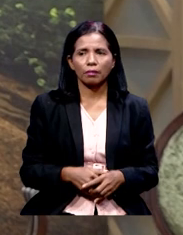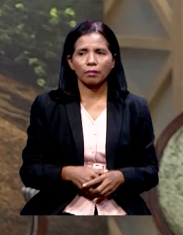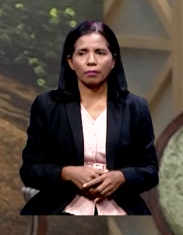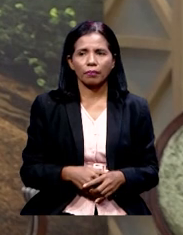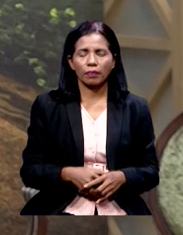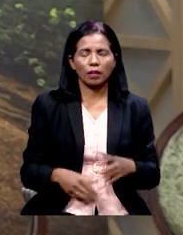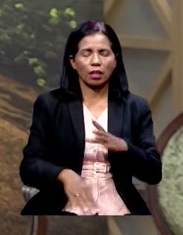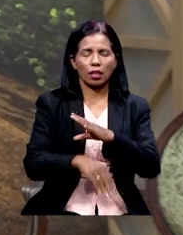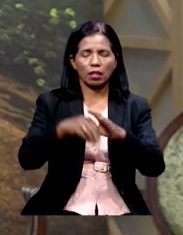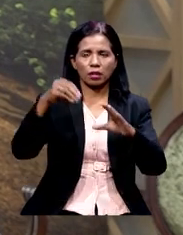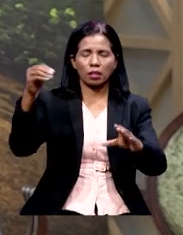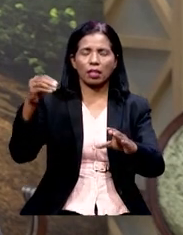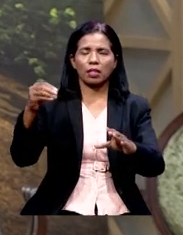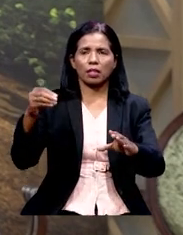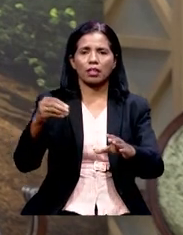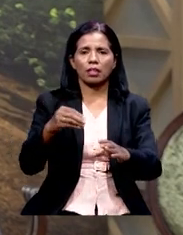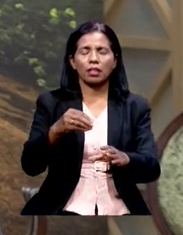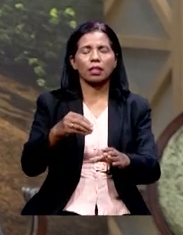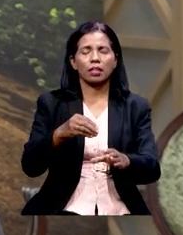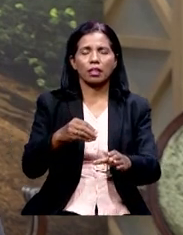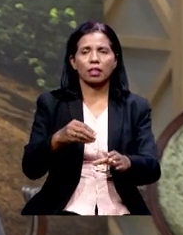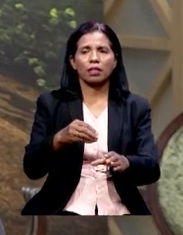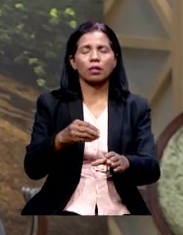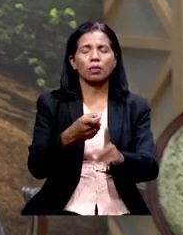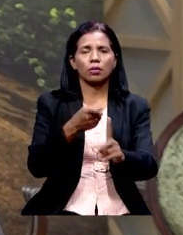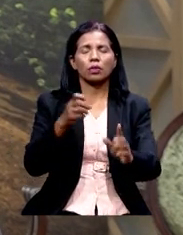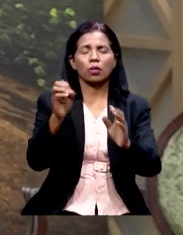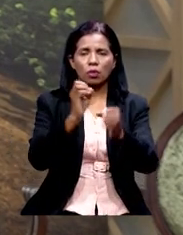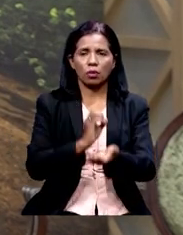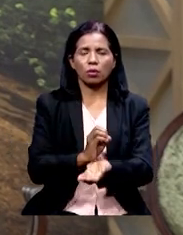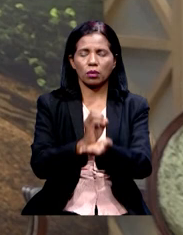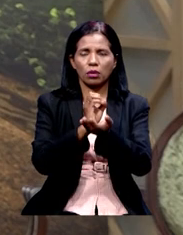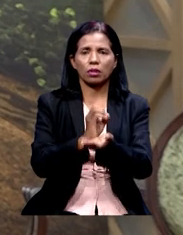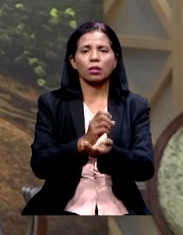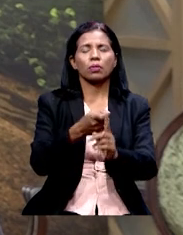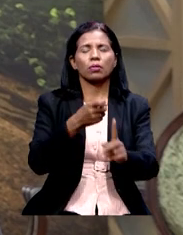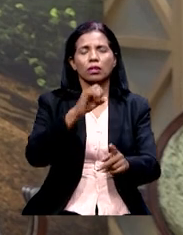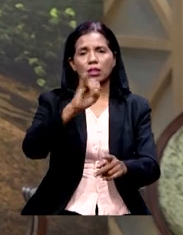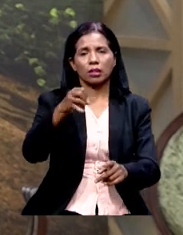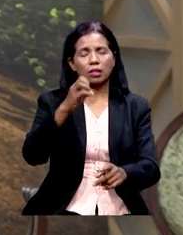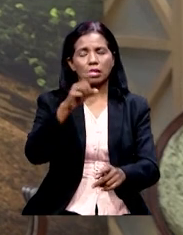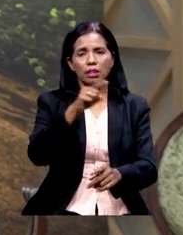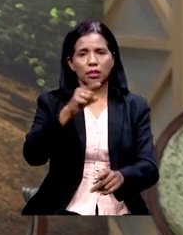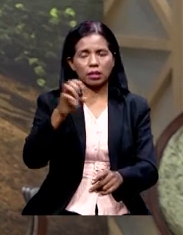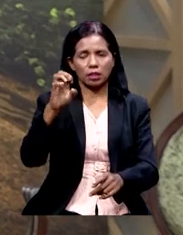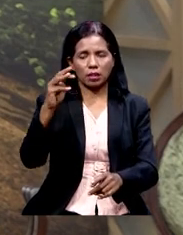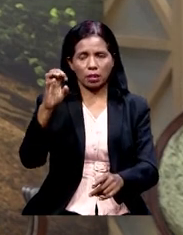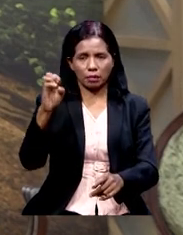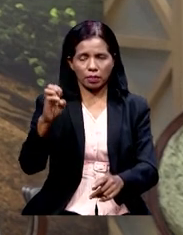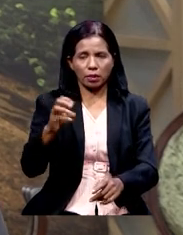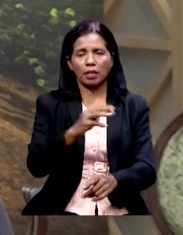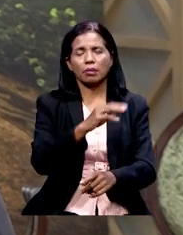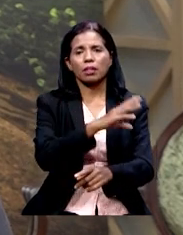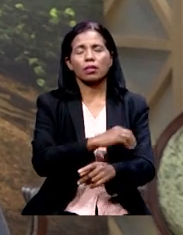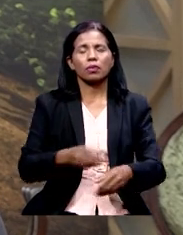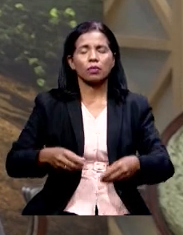A sai poder, ou se a Raiwaka, ou se a Zem, nessa primeira